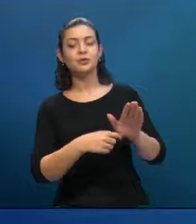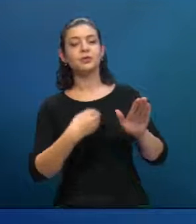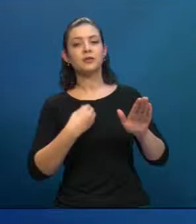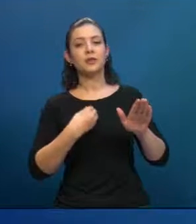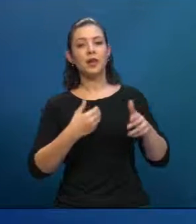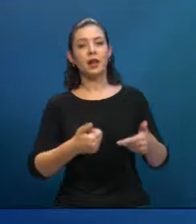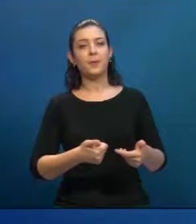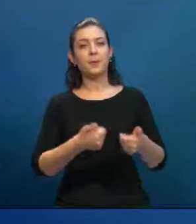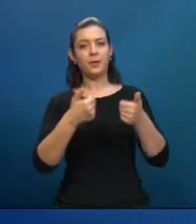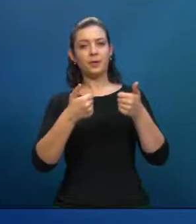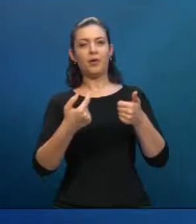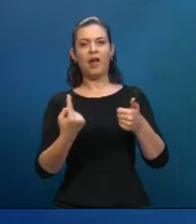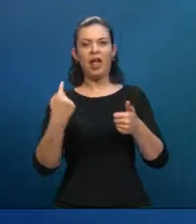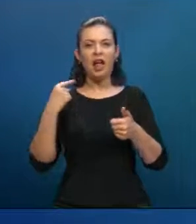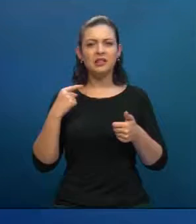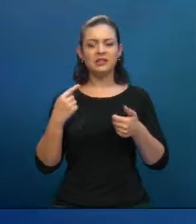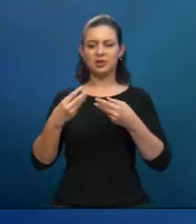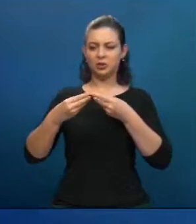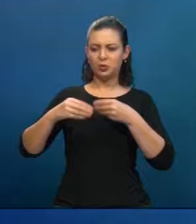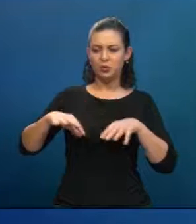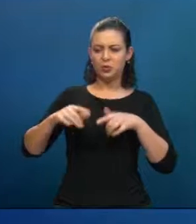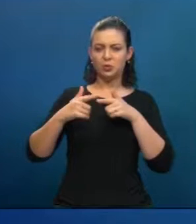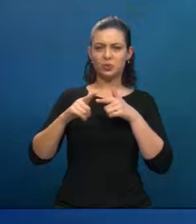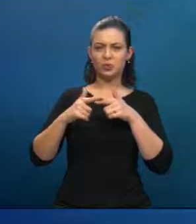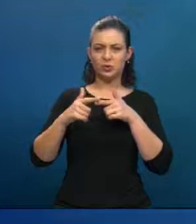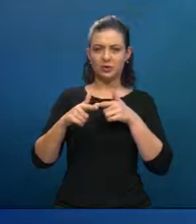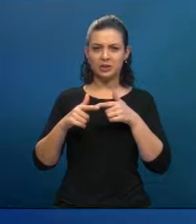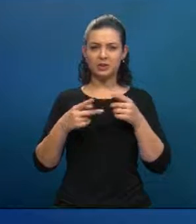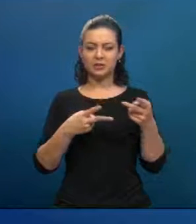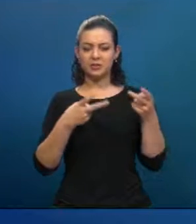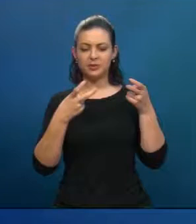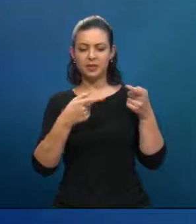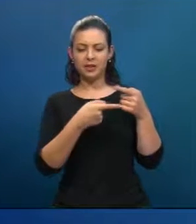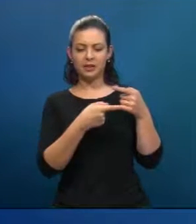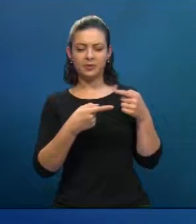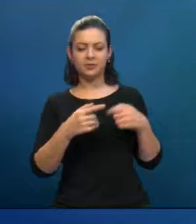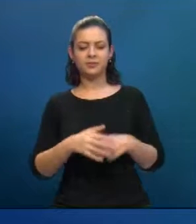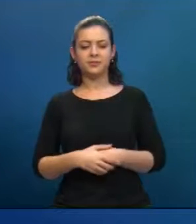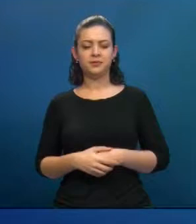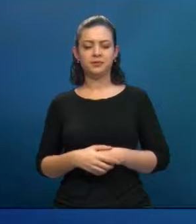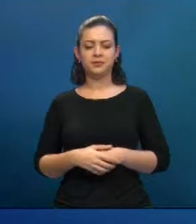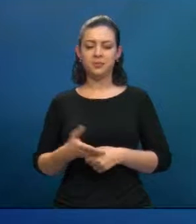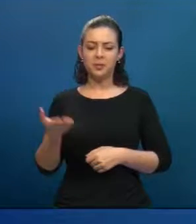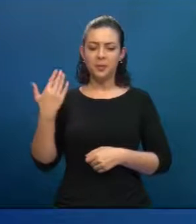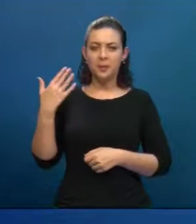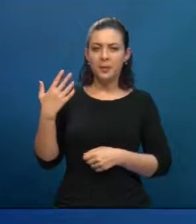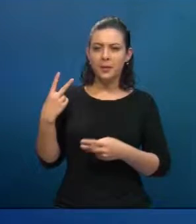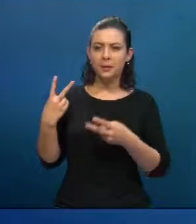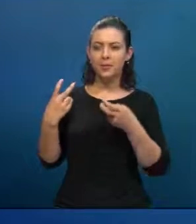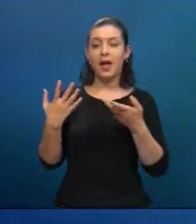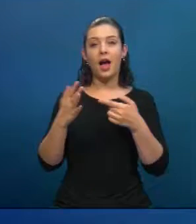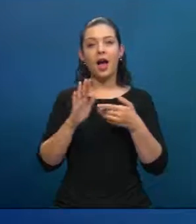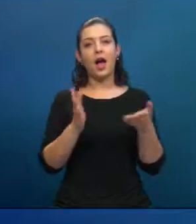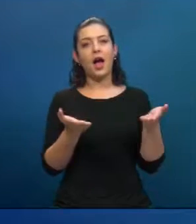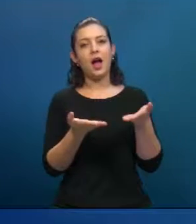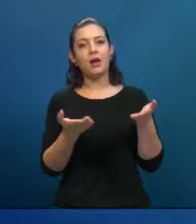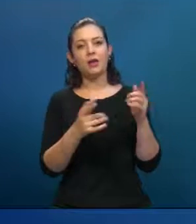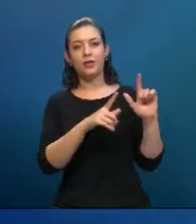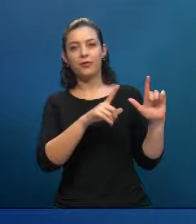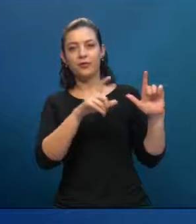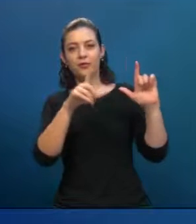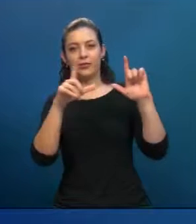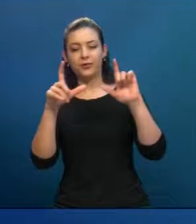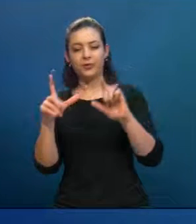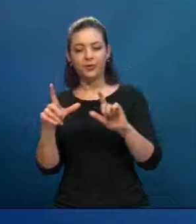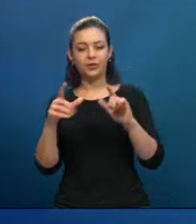totalmente precária que a gente via limos na situação passada e pelo que mostra as fotos da